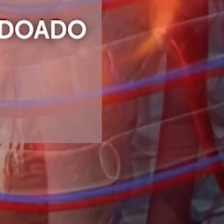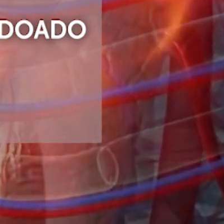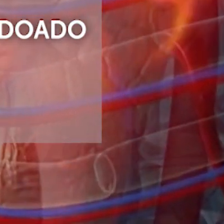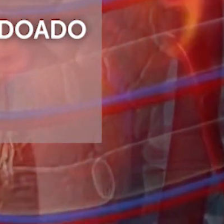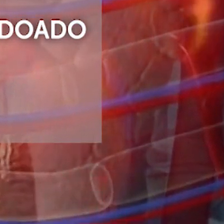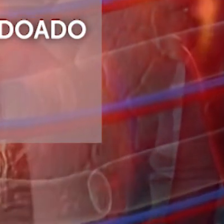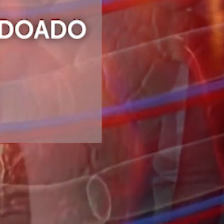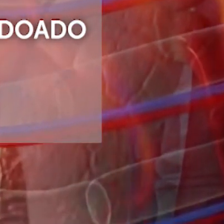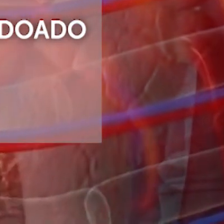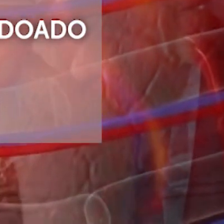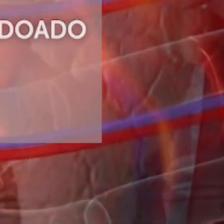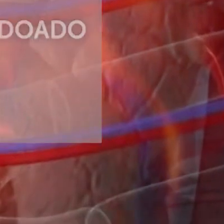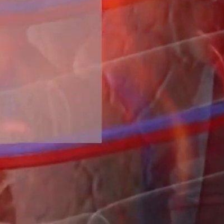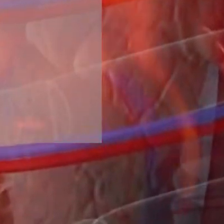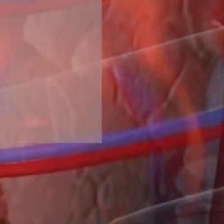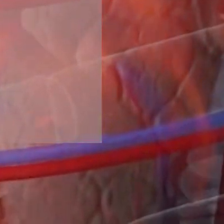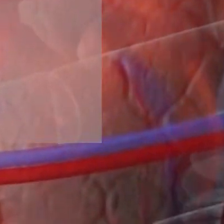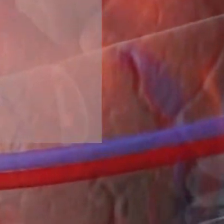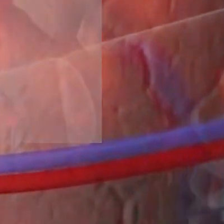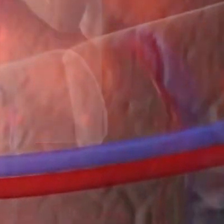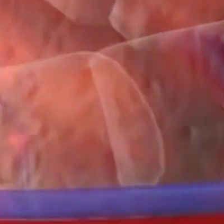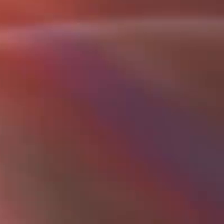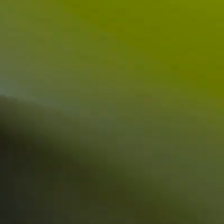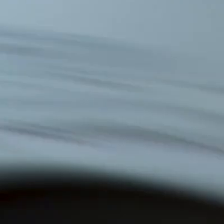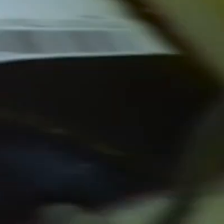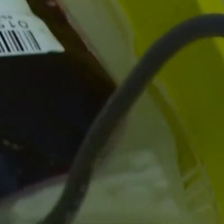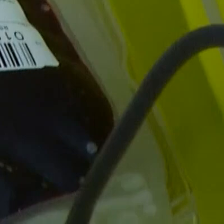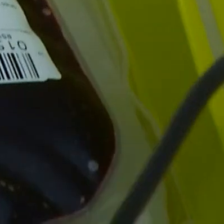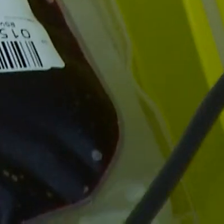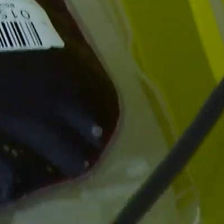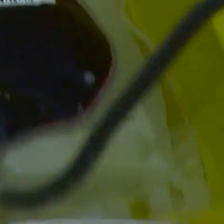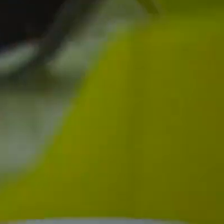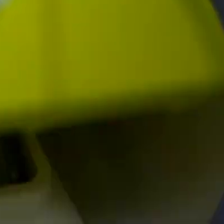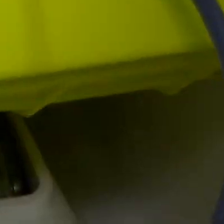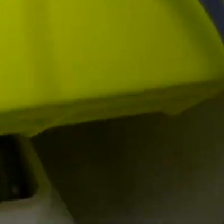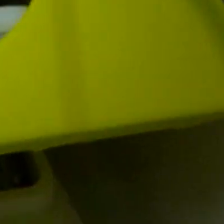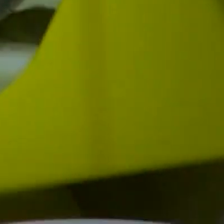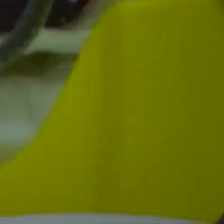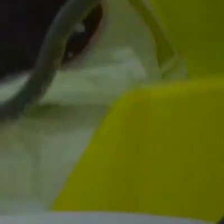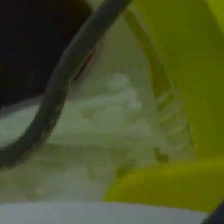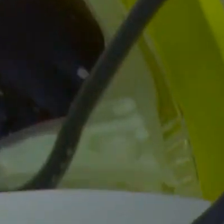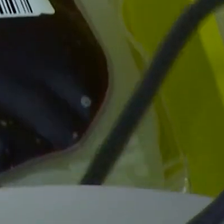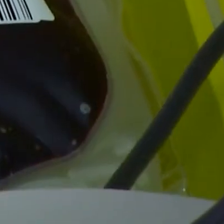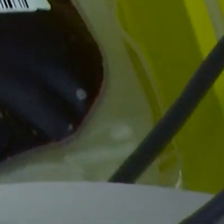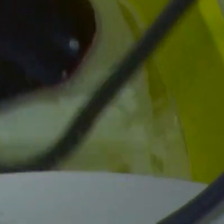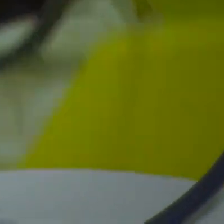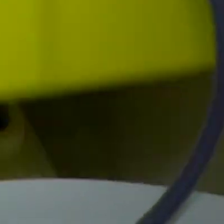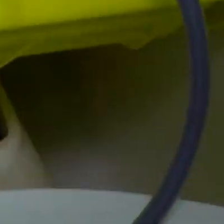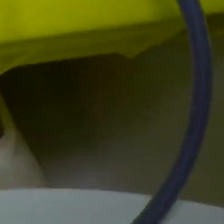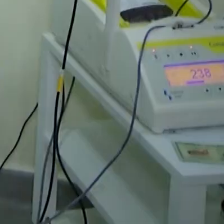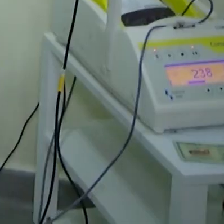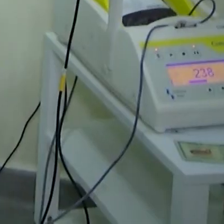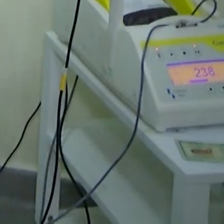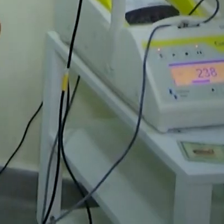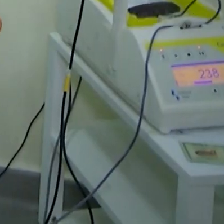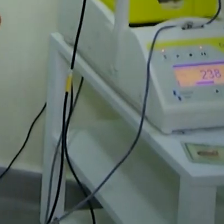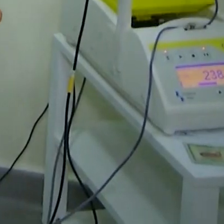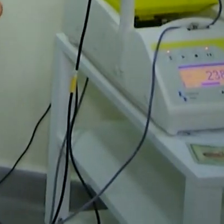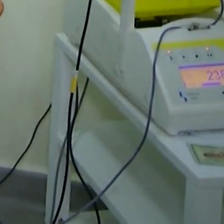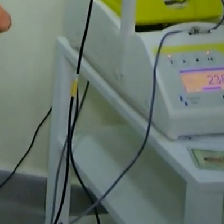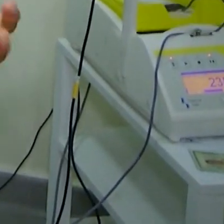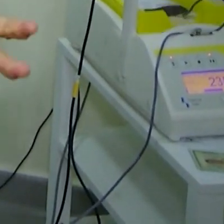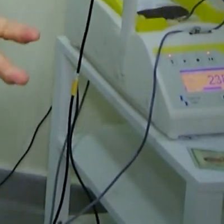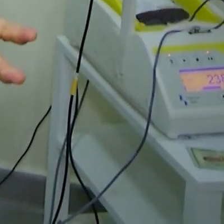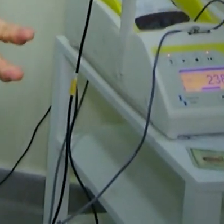organismo repõe totalmente o que foi doado. E não se preocupe, essa história de que doar afina ou